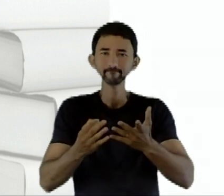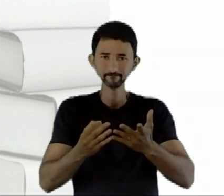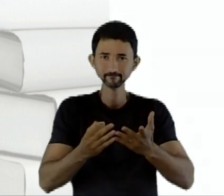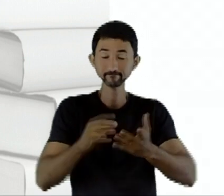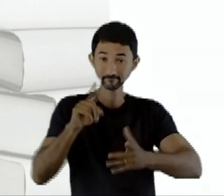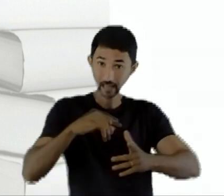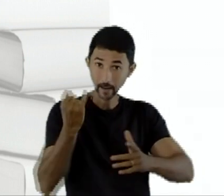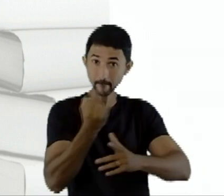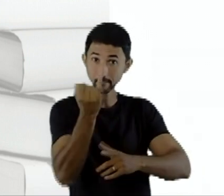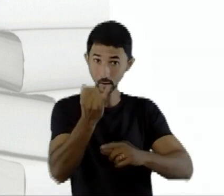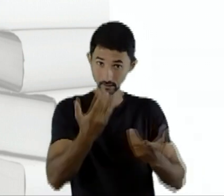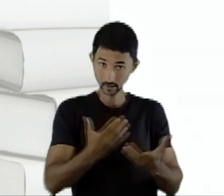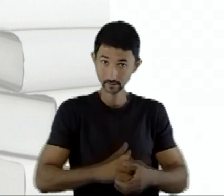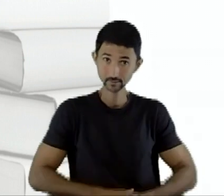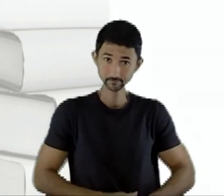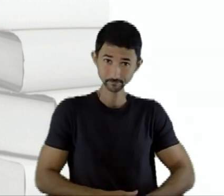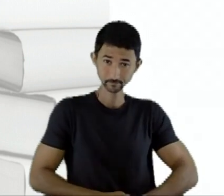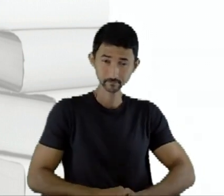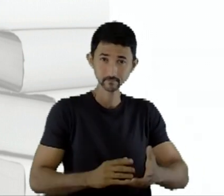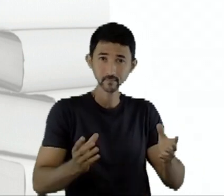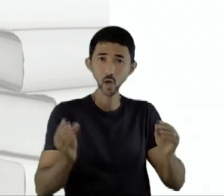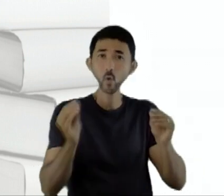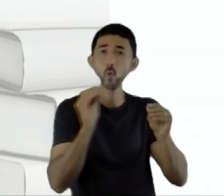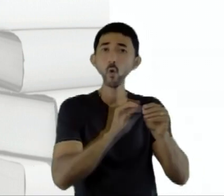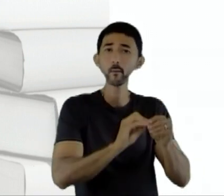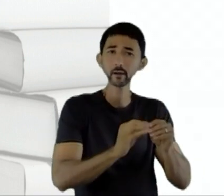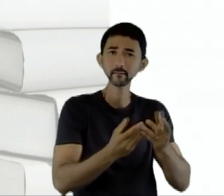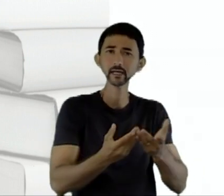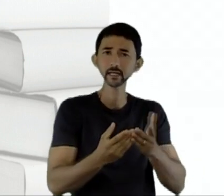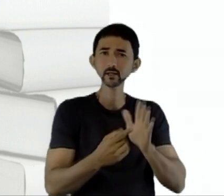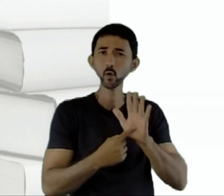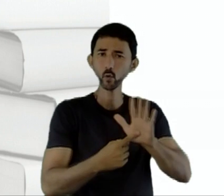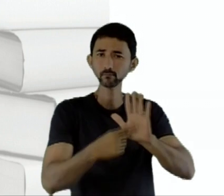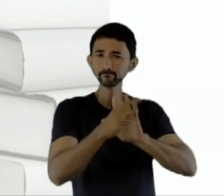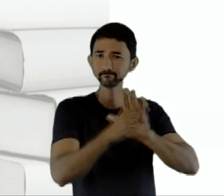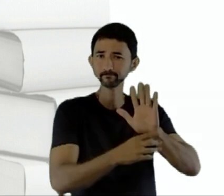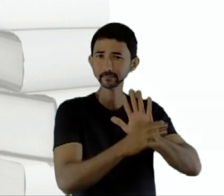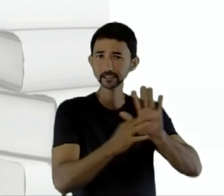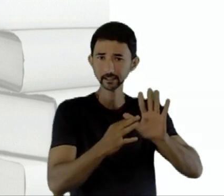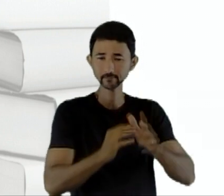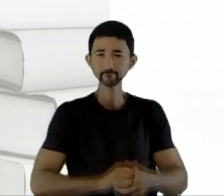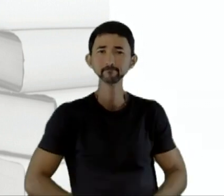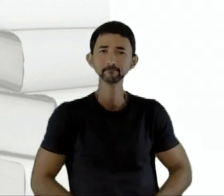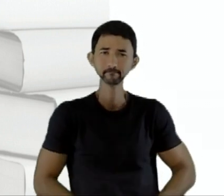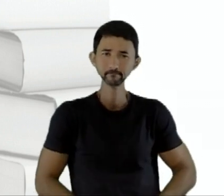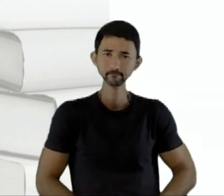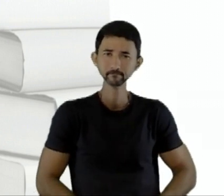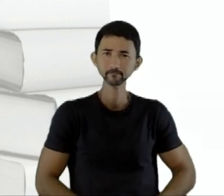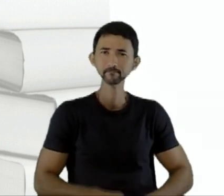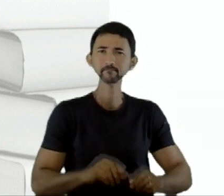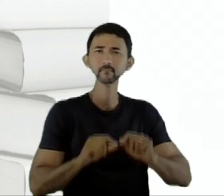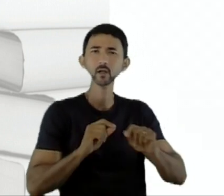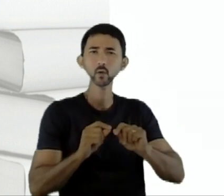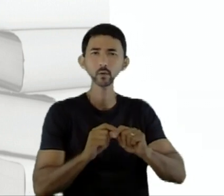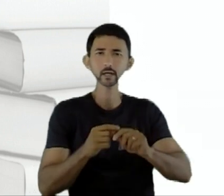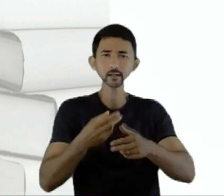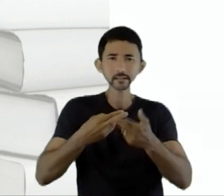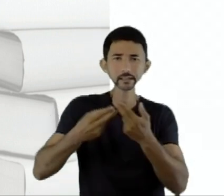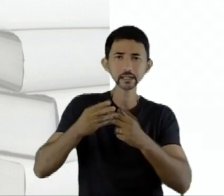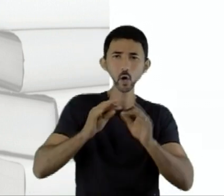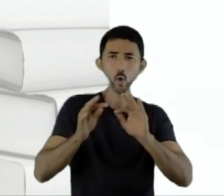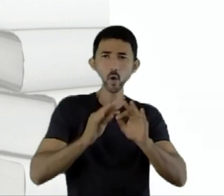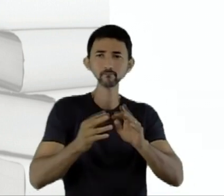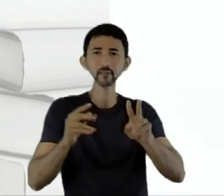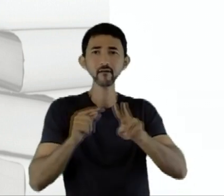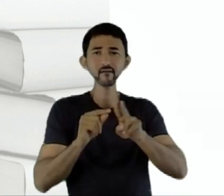muito importante que esses complementos eles apareçam no texto. A gente chama isso aí de